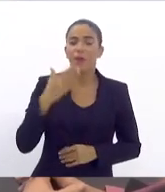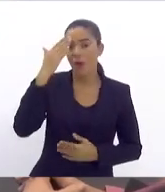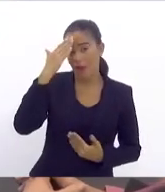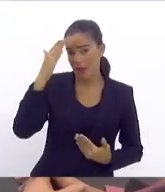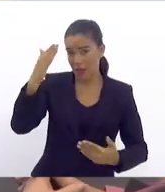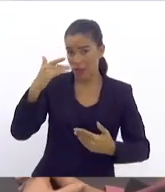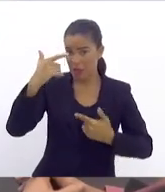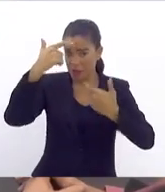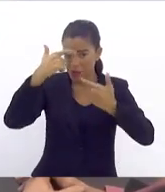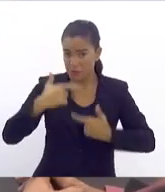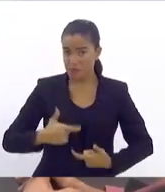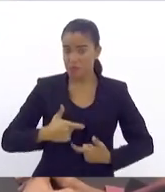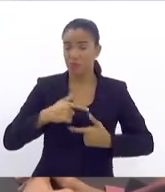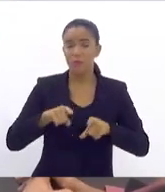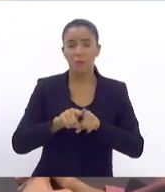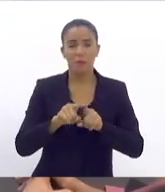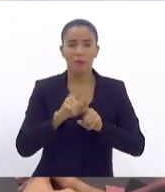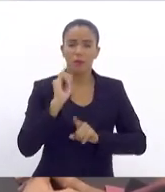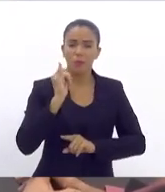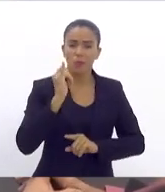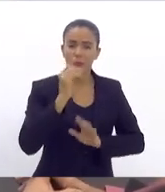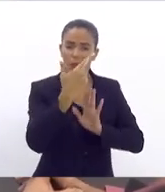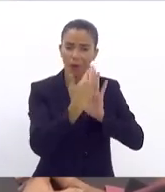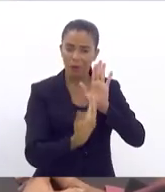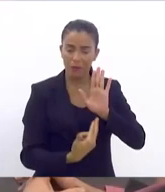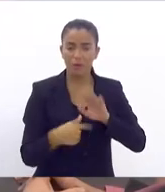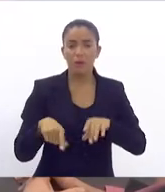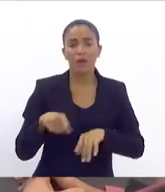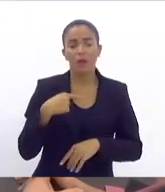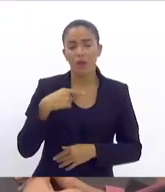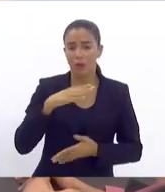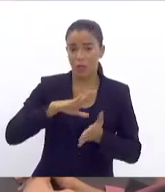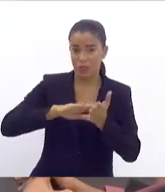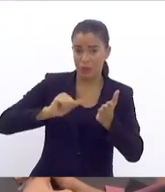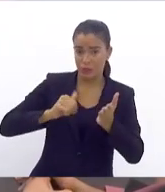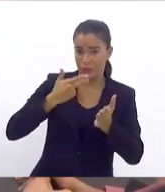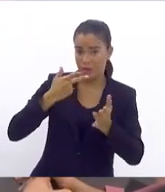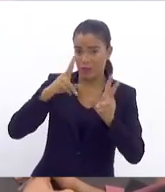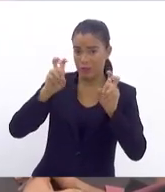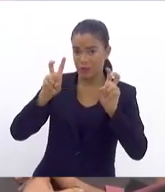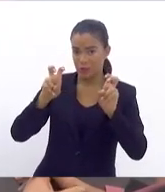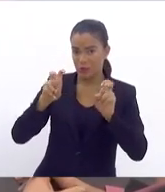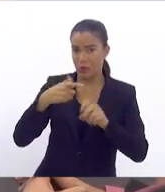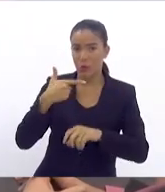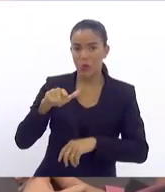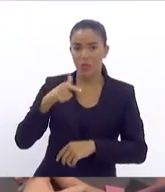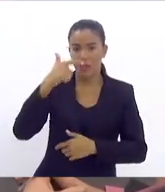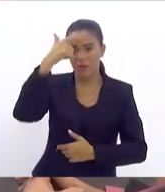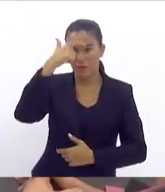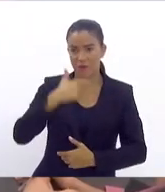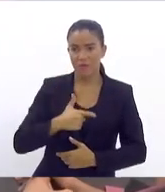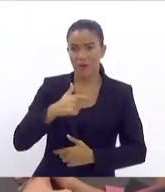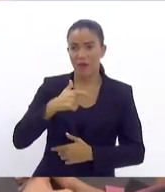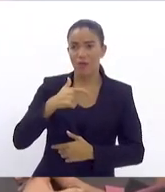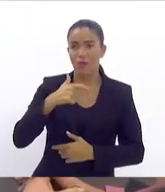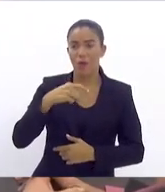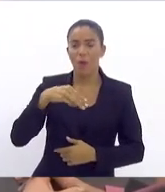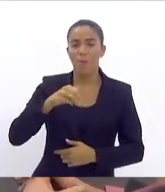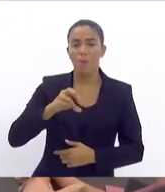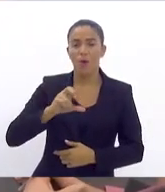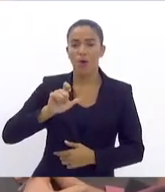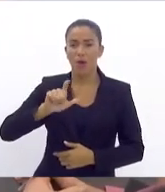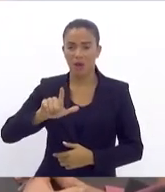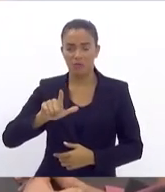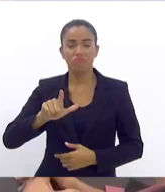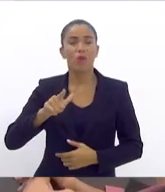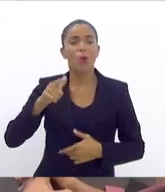postura, agradeço a postura do relator e retiro, inclusive, o que disse sobre Vossa Excelência não ter envergadura moral. O plenário é um lugar quente, é um